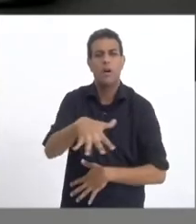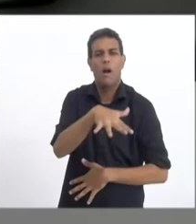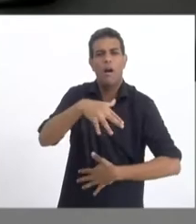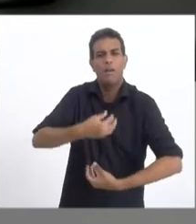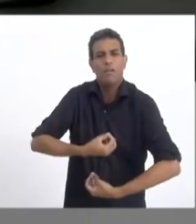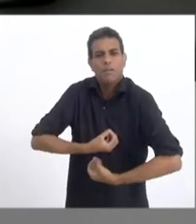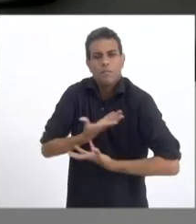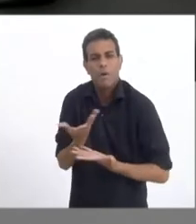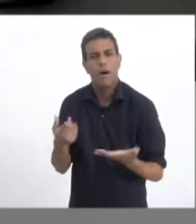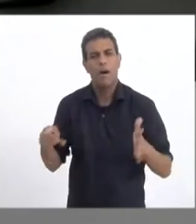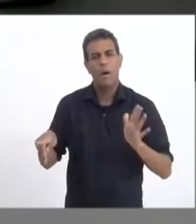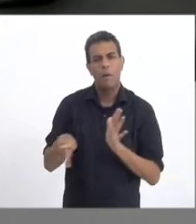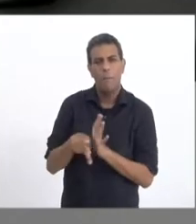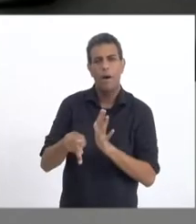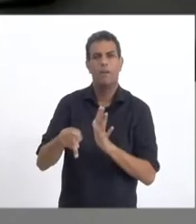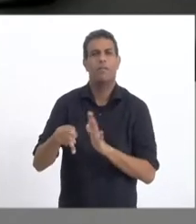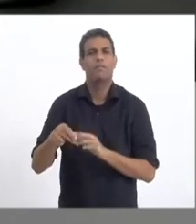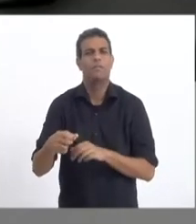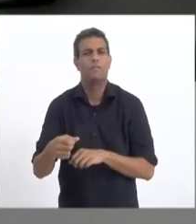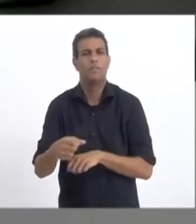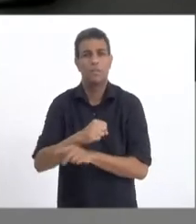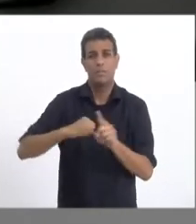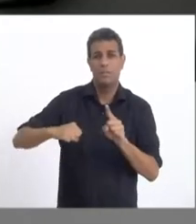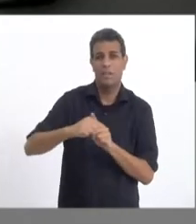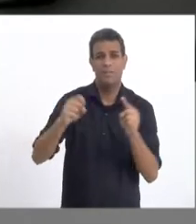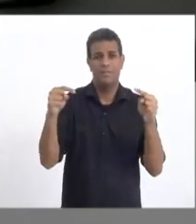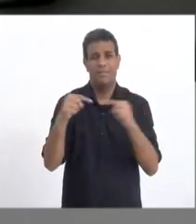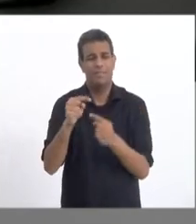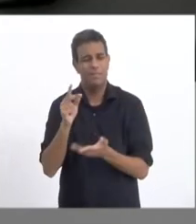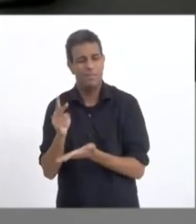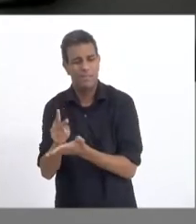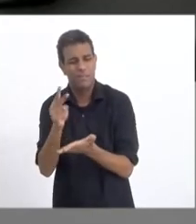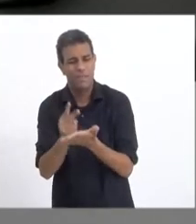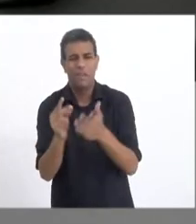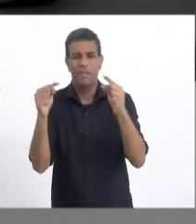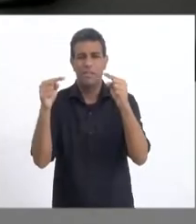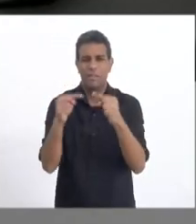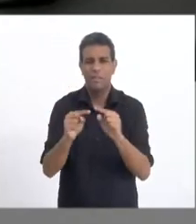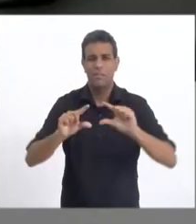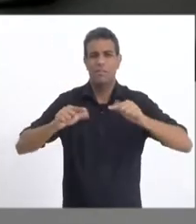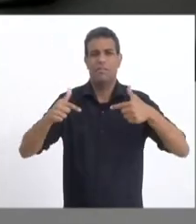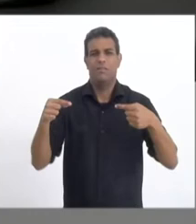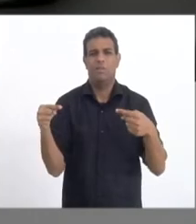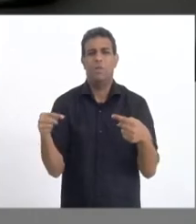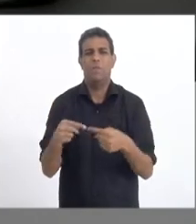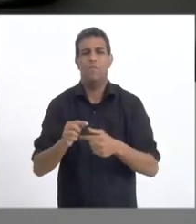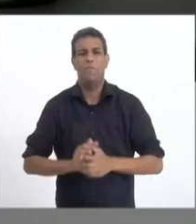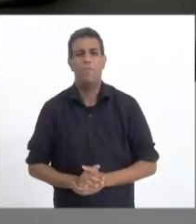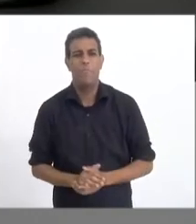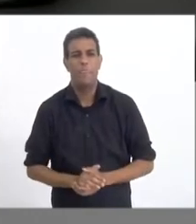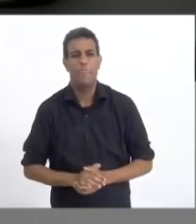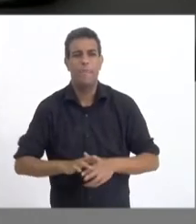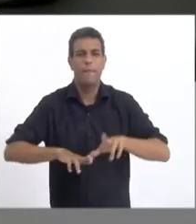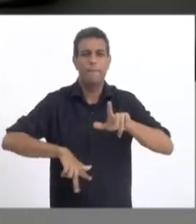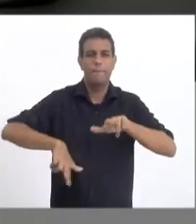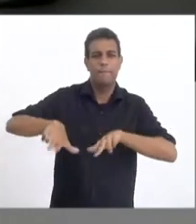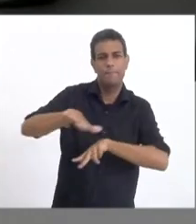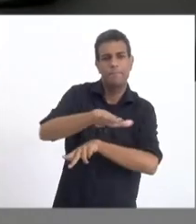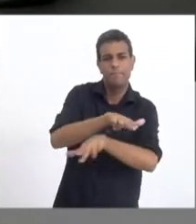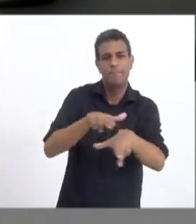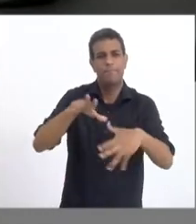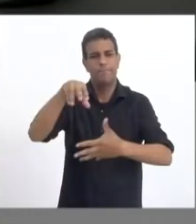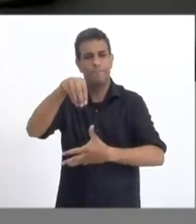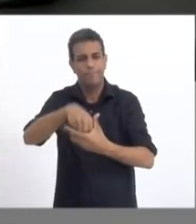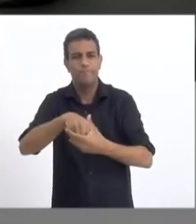expressões da questão social e sempre, sempre de maneira intersetorial e multidisciplinar.